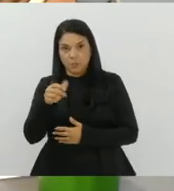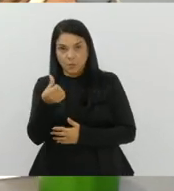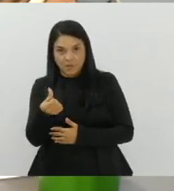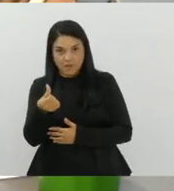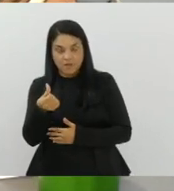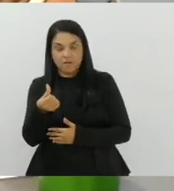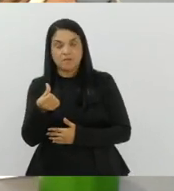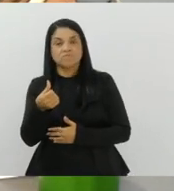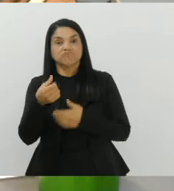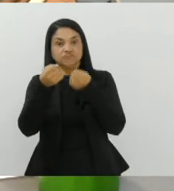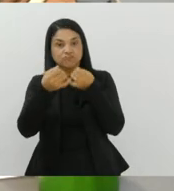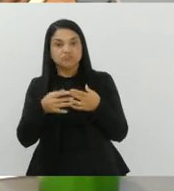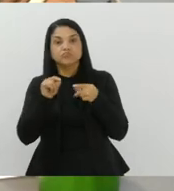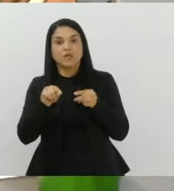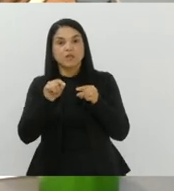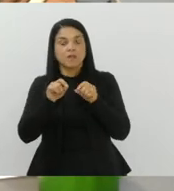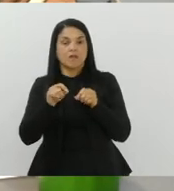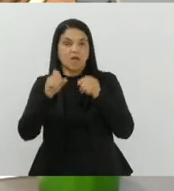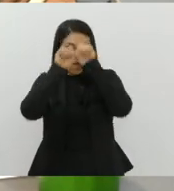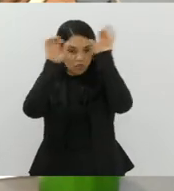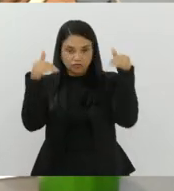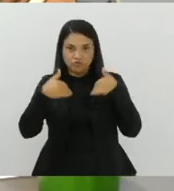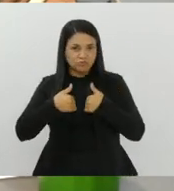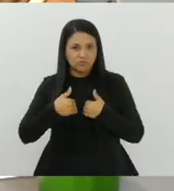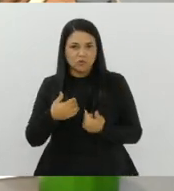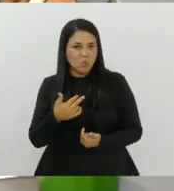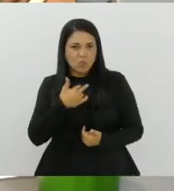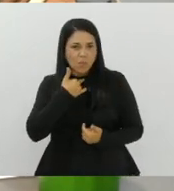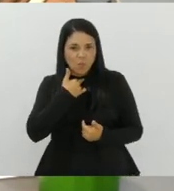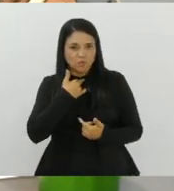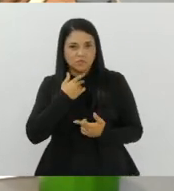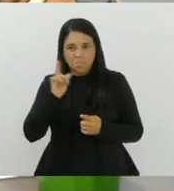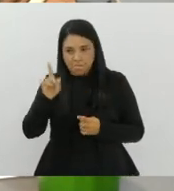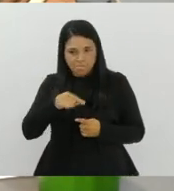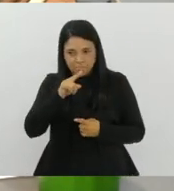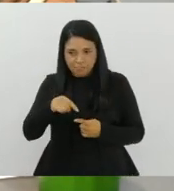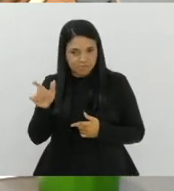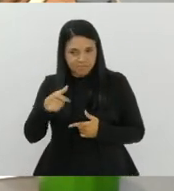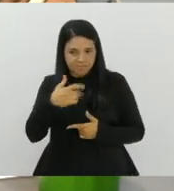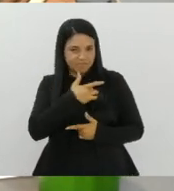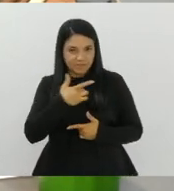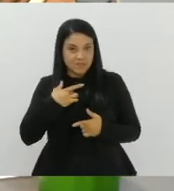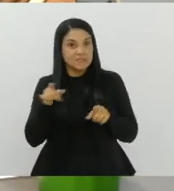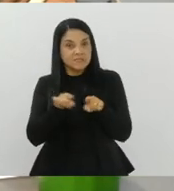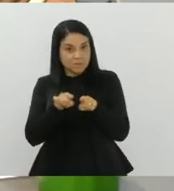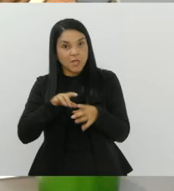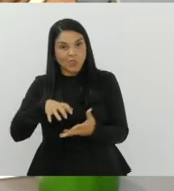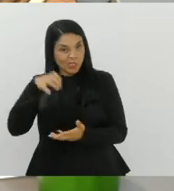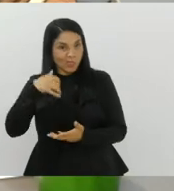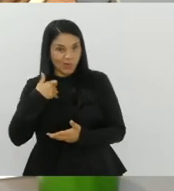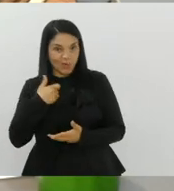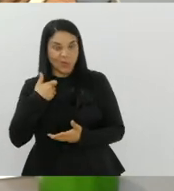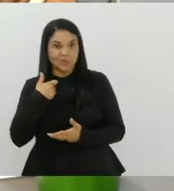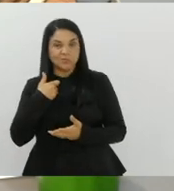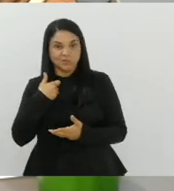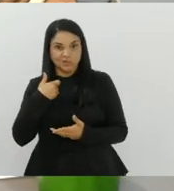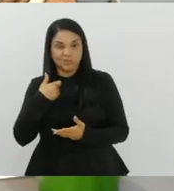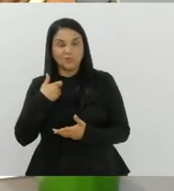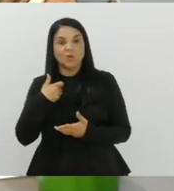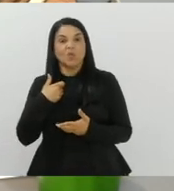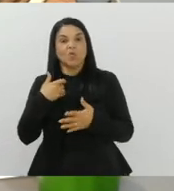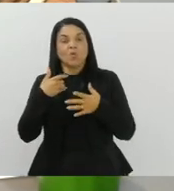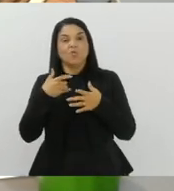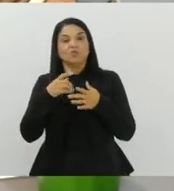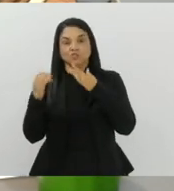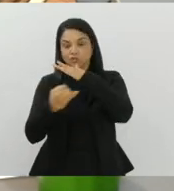impedido de participar de plano de saúde, incluindo aí os idosos também, que a gente teve um período de cancelamento em massa, no qual até, inclusive, o Instituto Oceano Azul